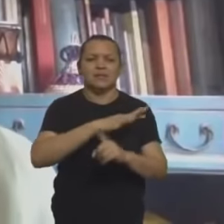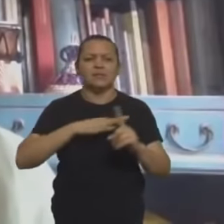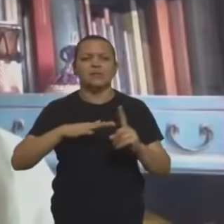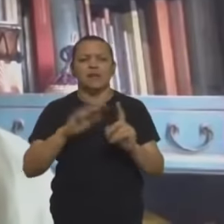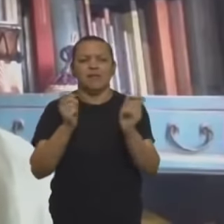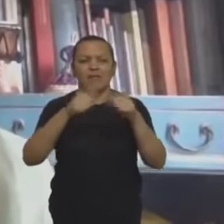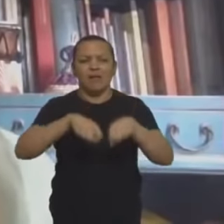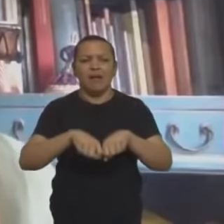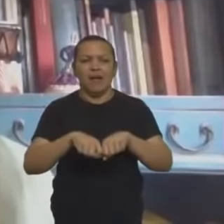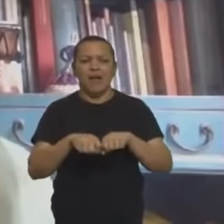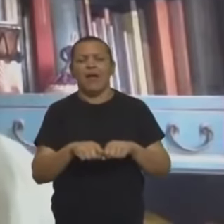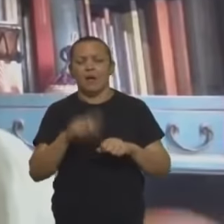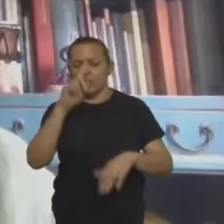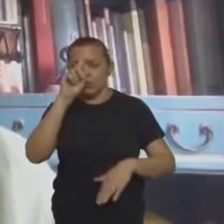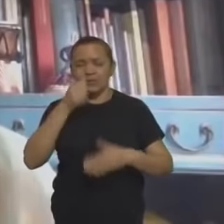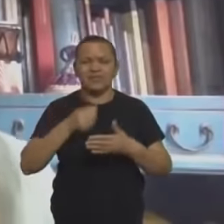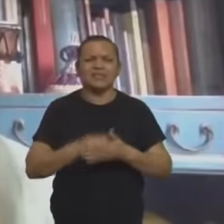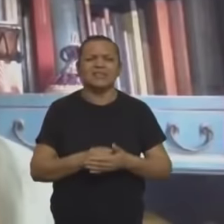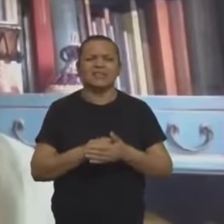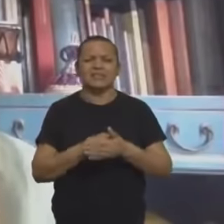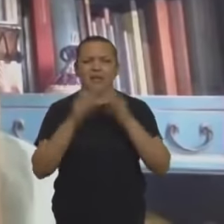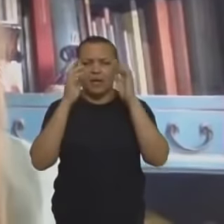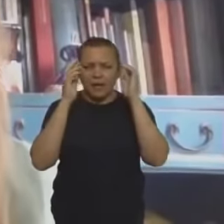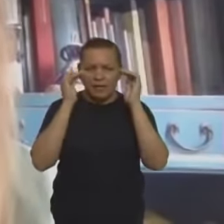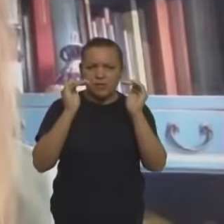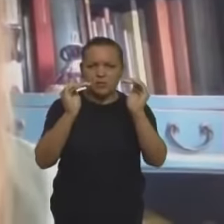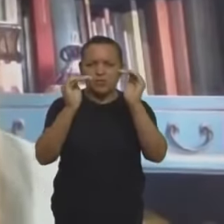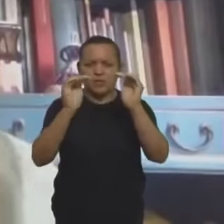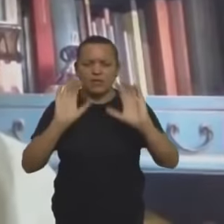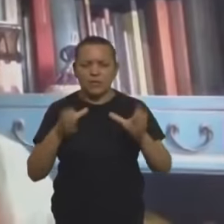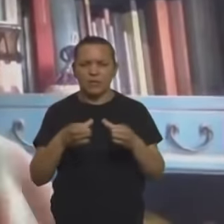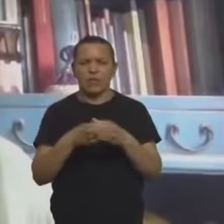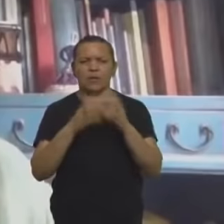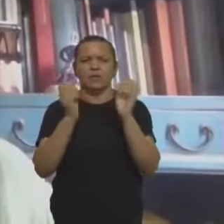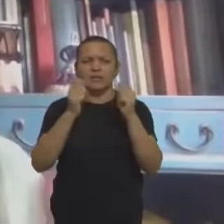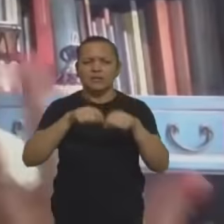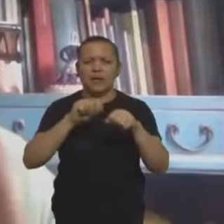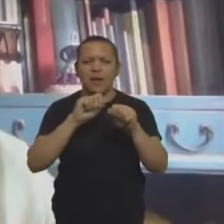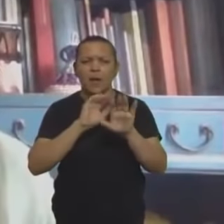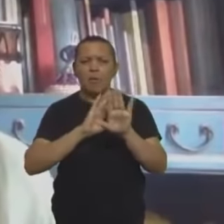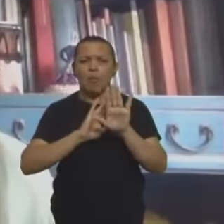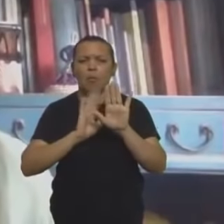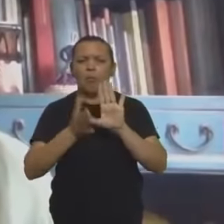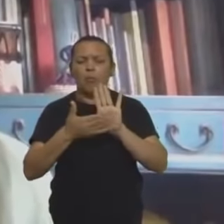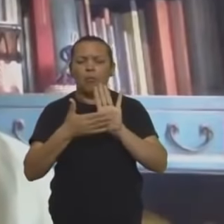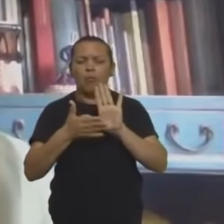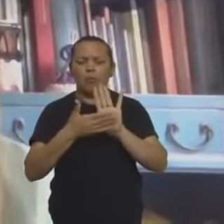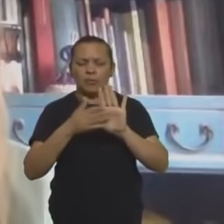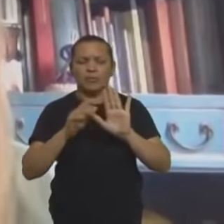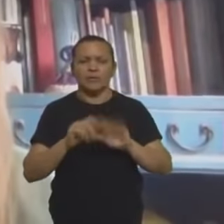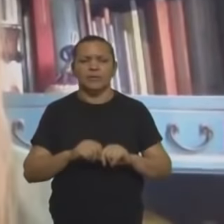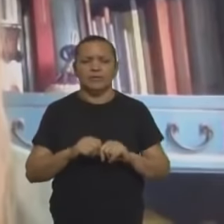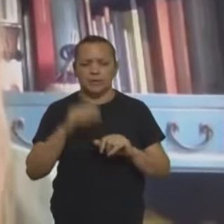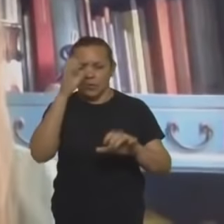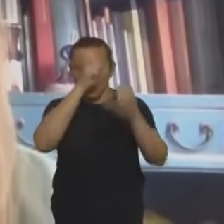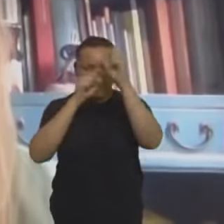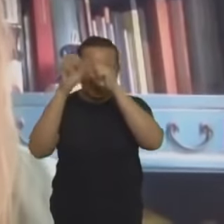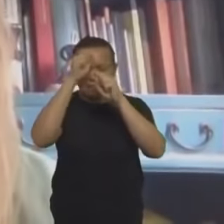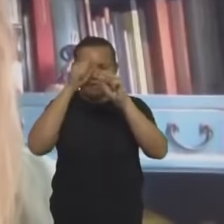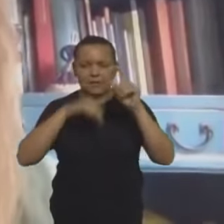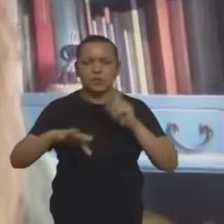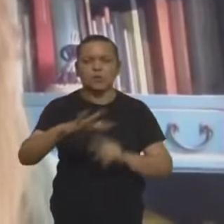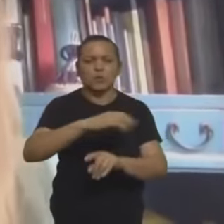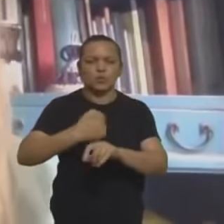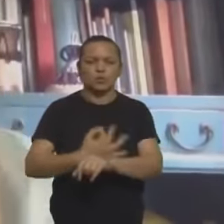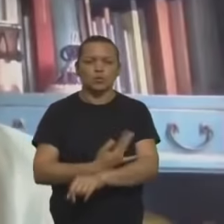de decisões responsáveis e coletivas que estão por trás da proposta da aprendizagem